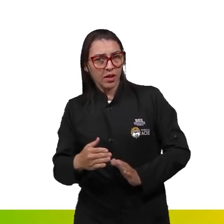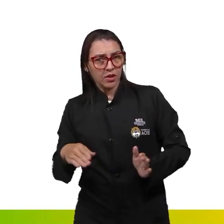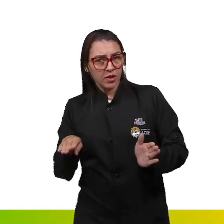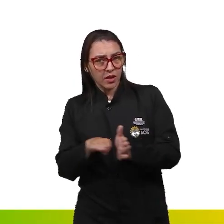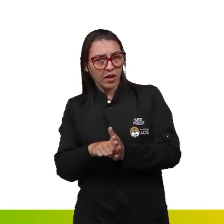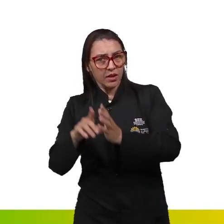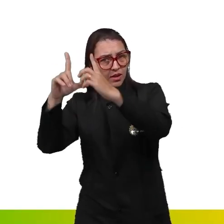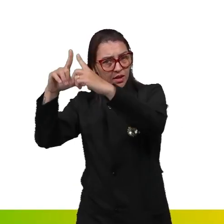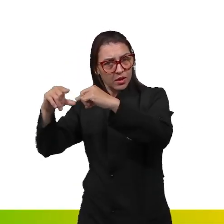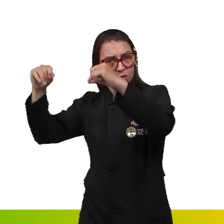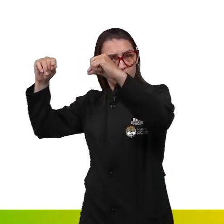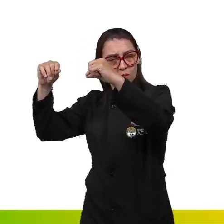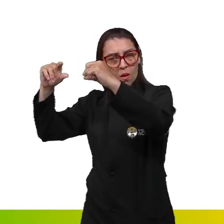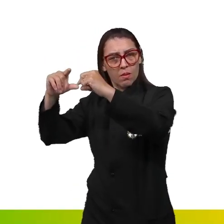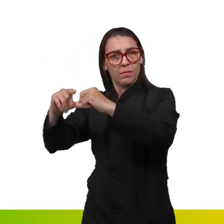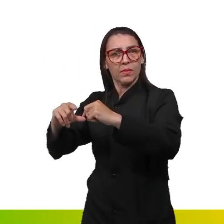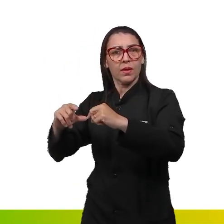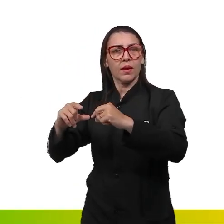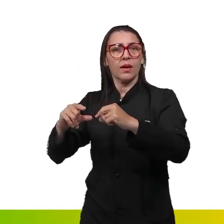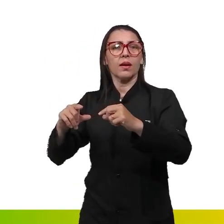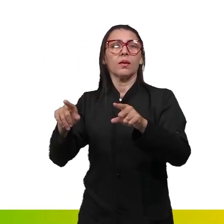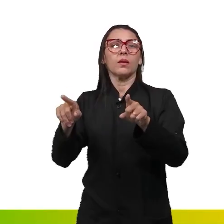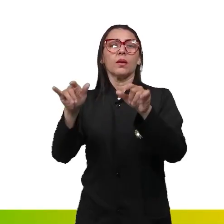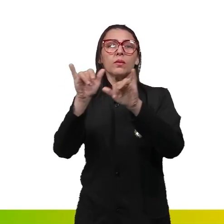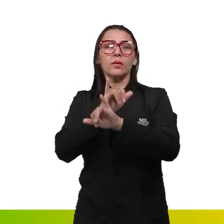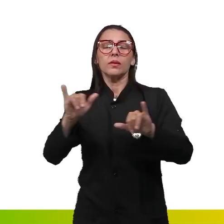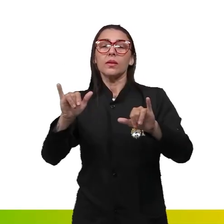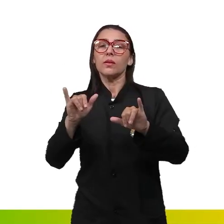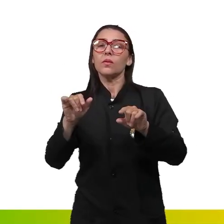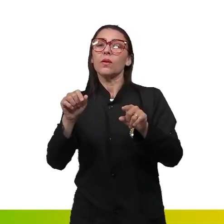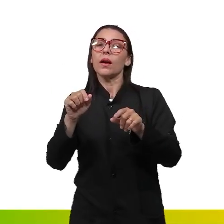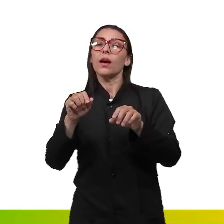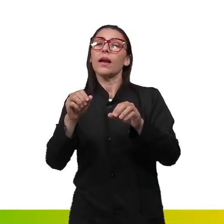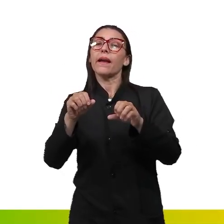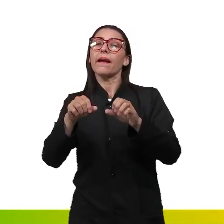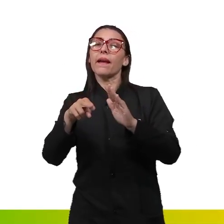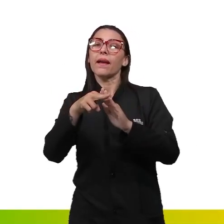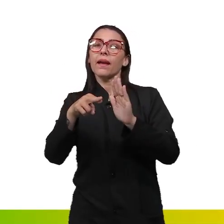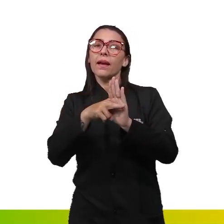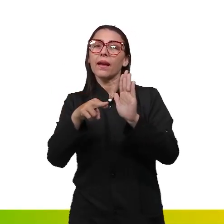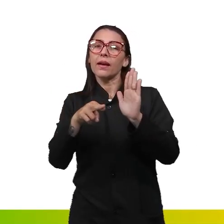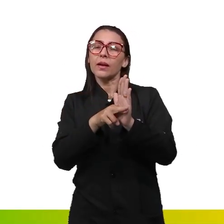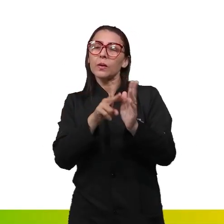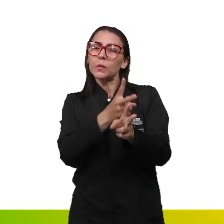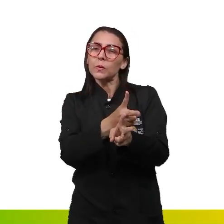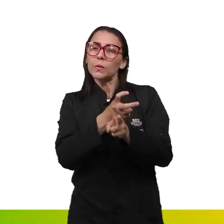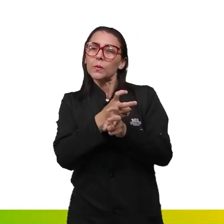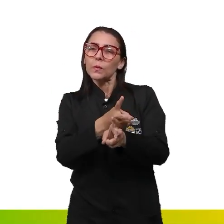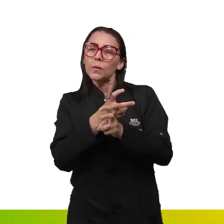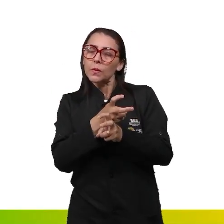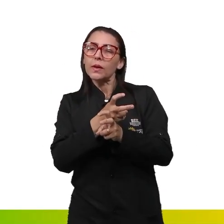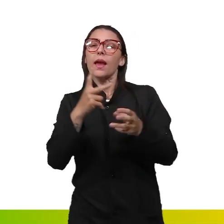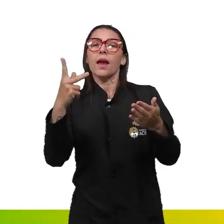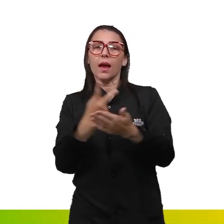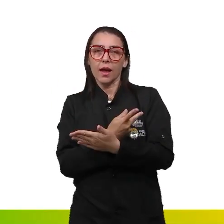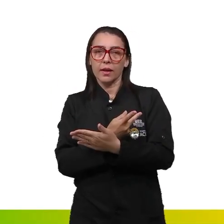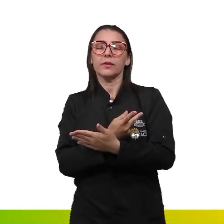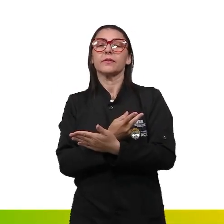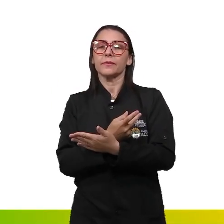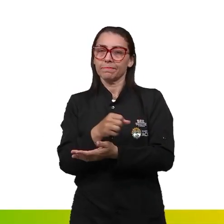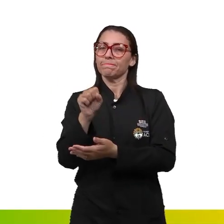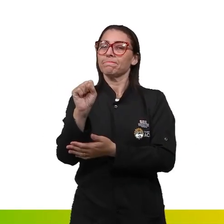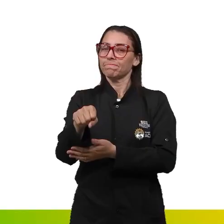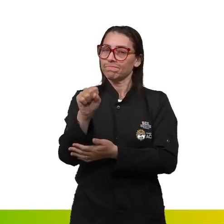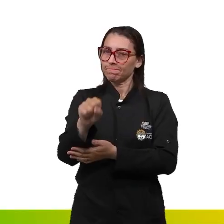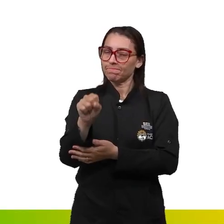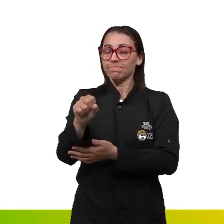da lua cheia, a profanação da selva, ou seja, quebrar regras, explorar a floresta de maneira indevida, claro que provoca ela.